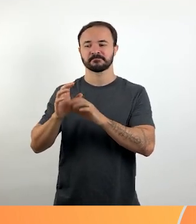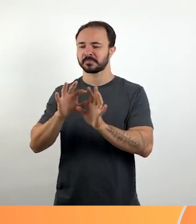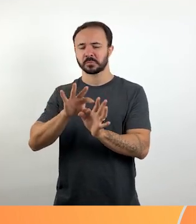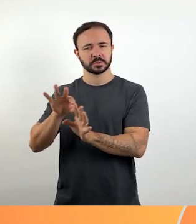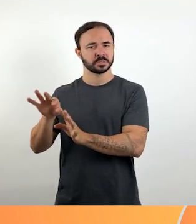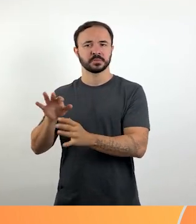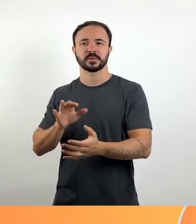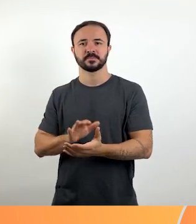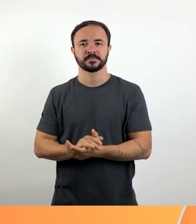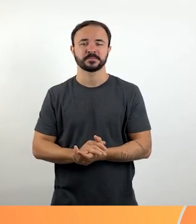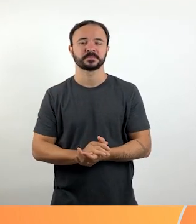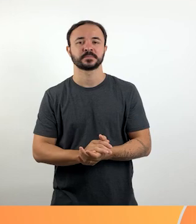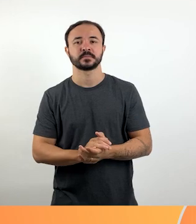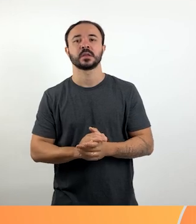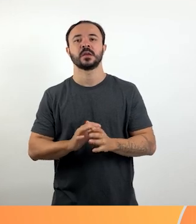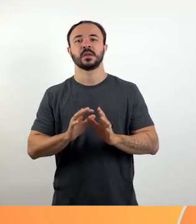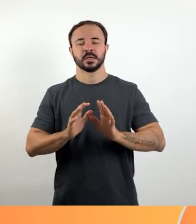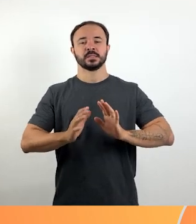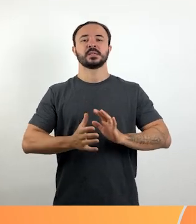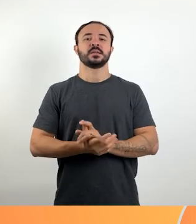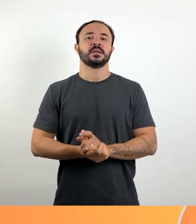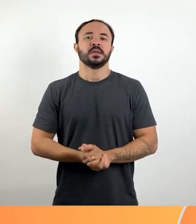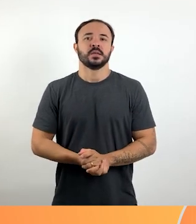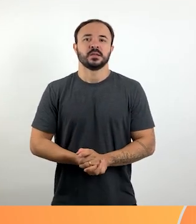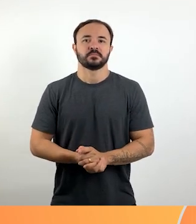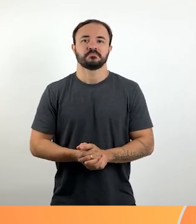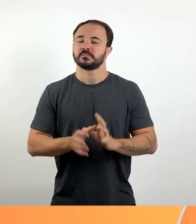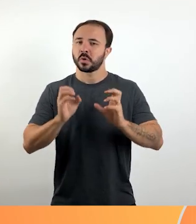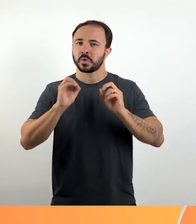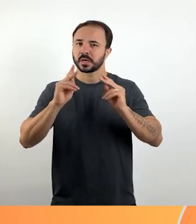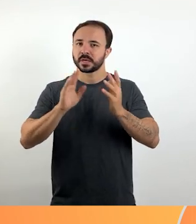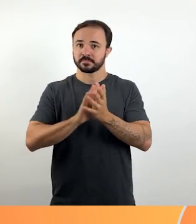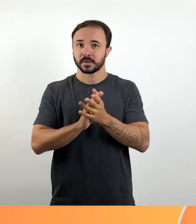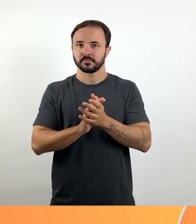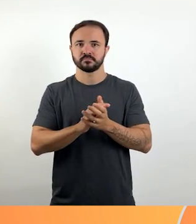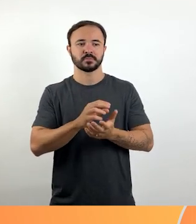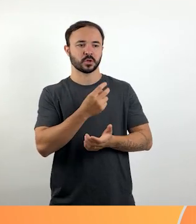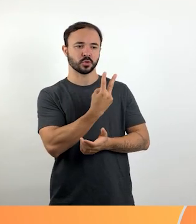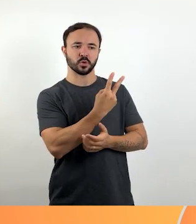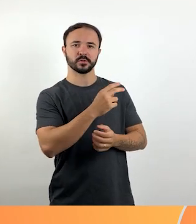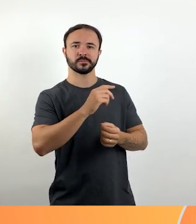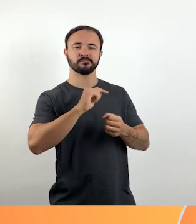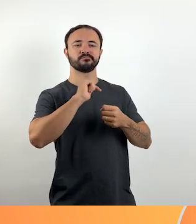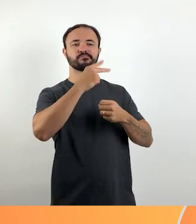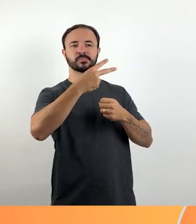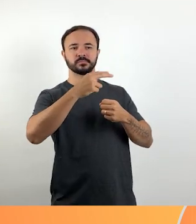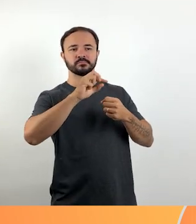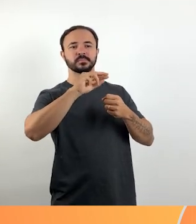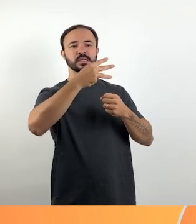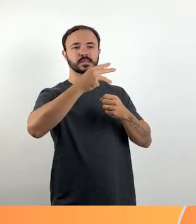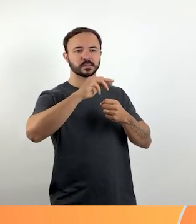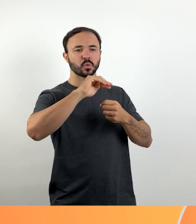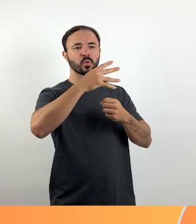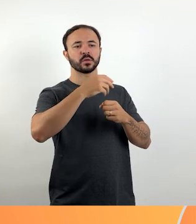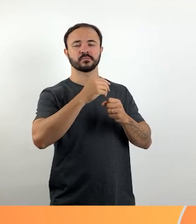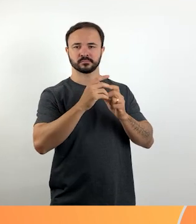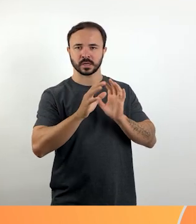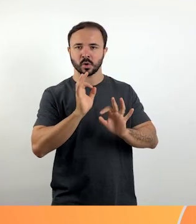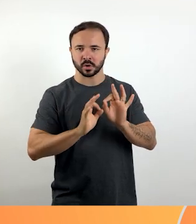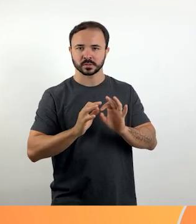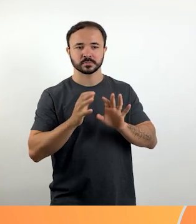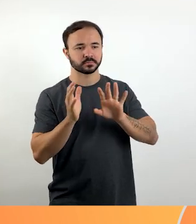128. Beleza, vou deixar essas potências guardadas aqui, porque o que é que eu quero mostrar para vocês?